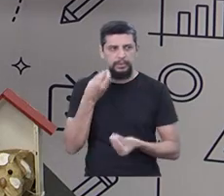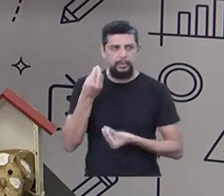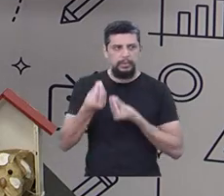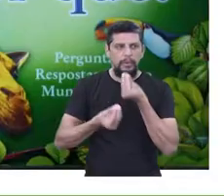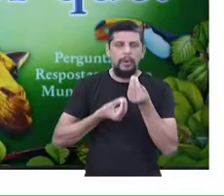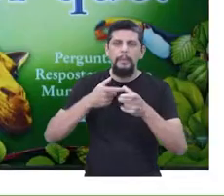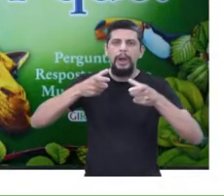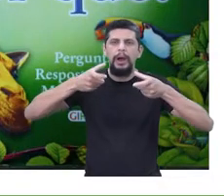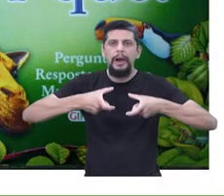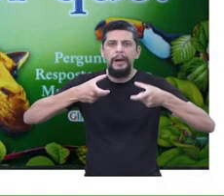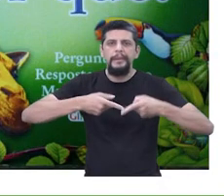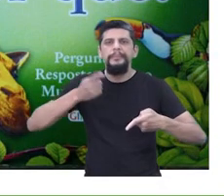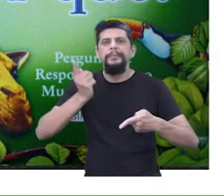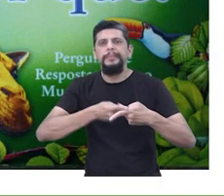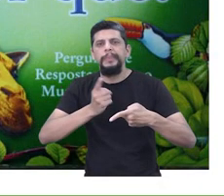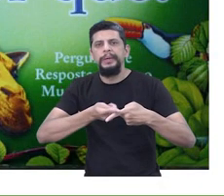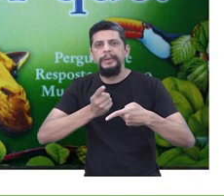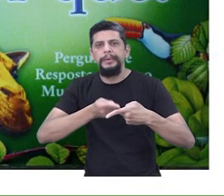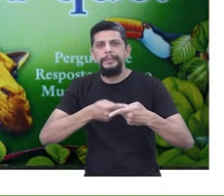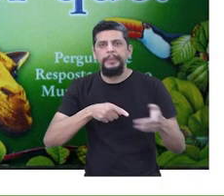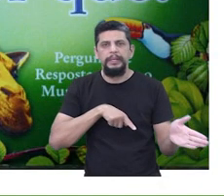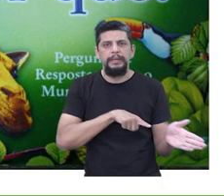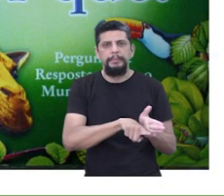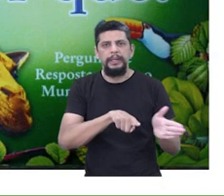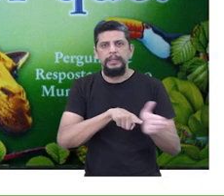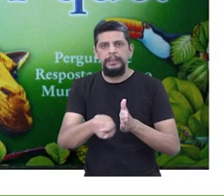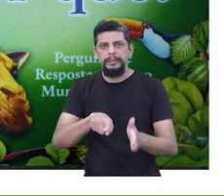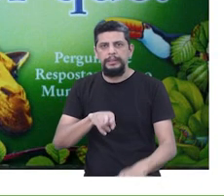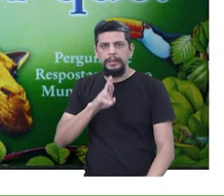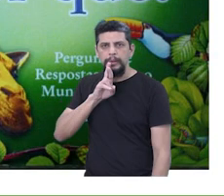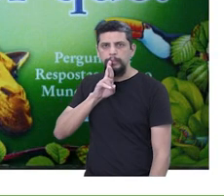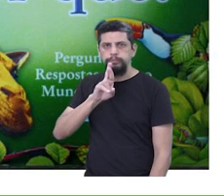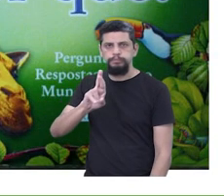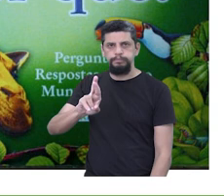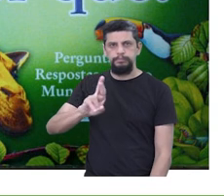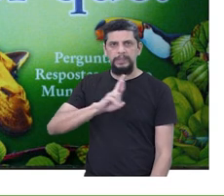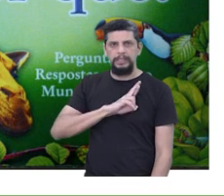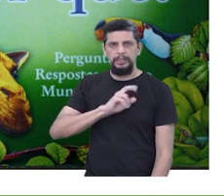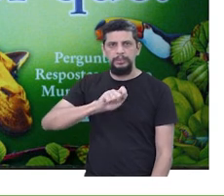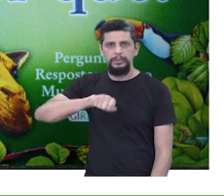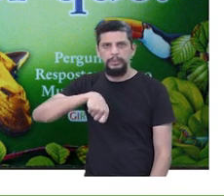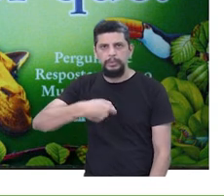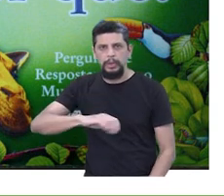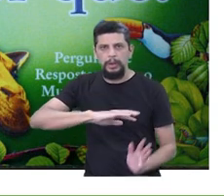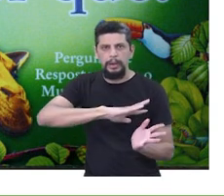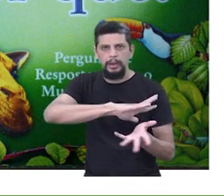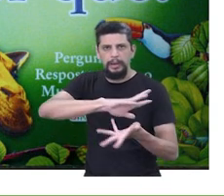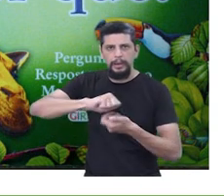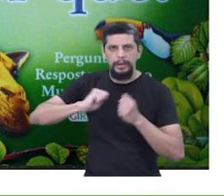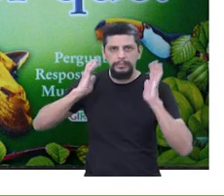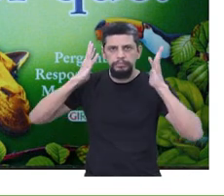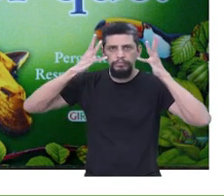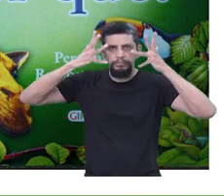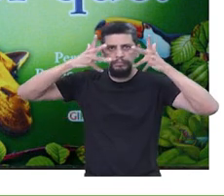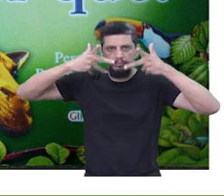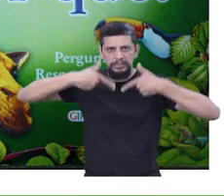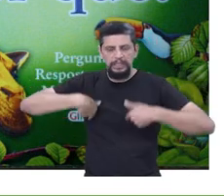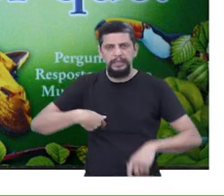Como, onde, por quê? Perguntas e respostas sobre o mundo